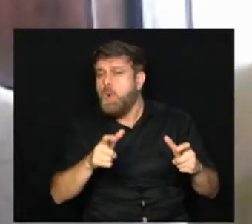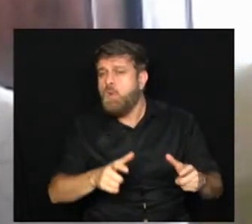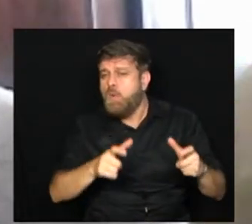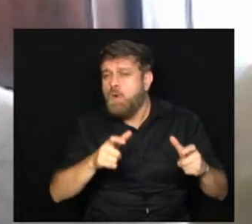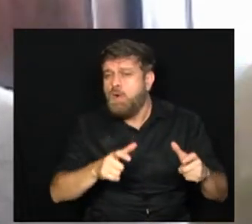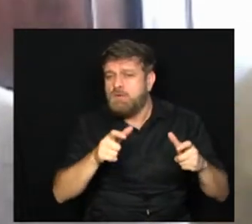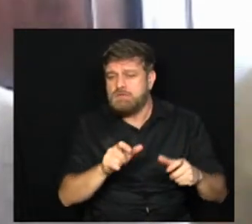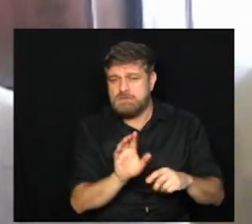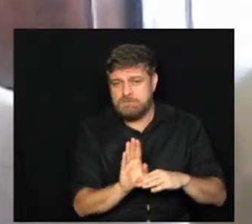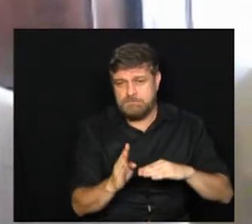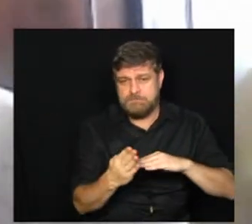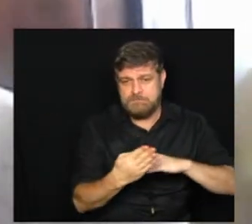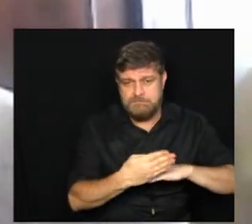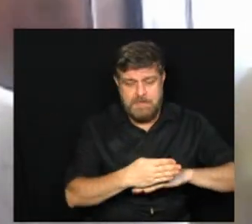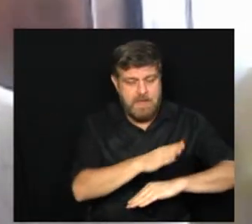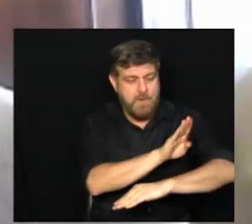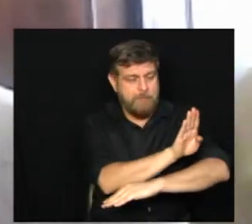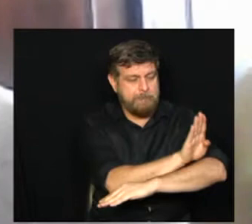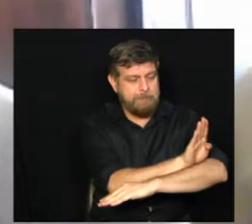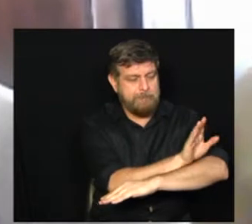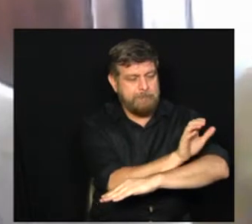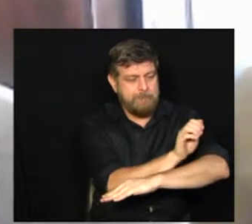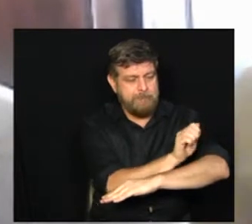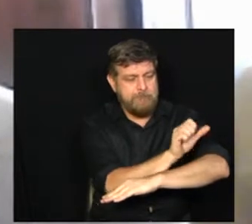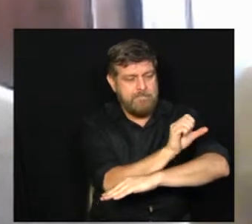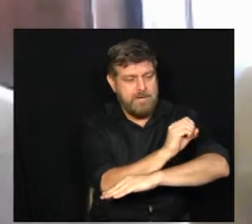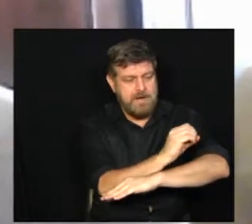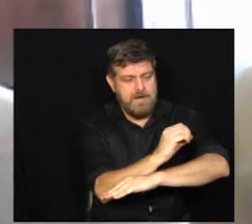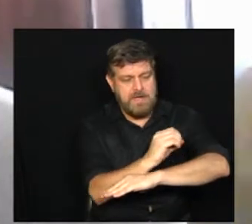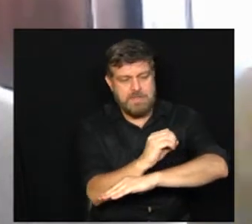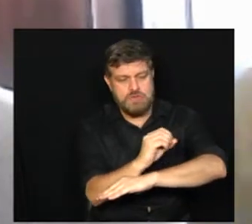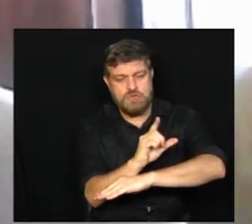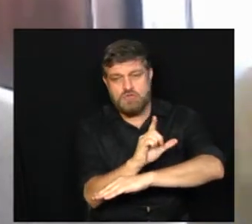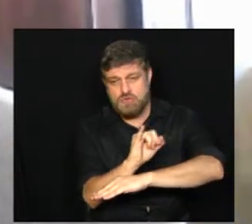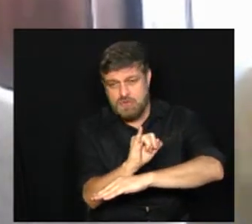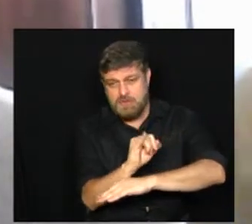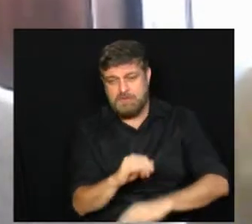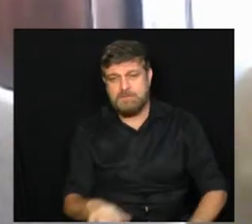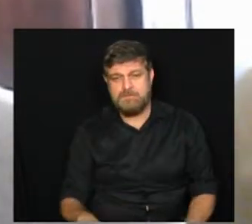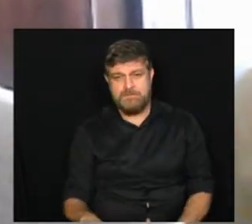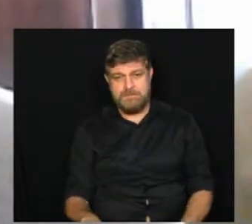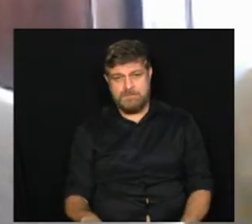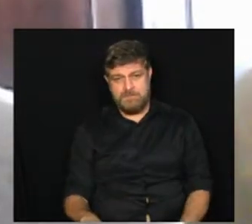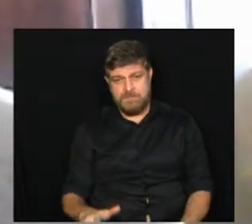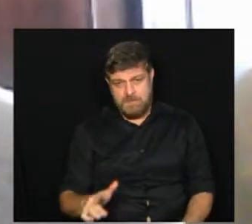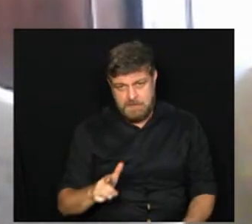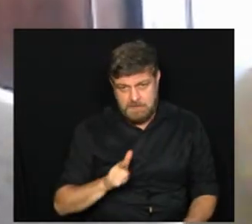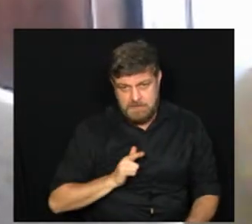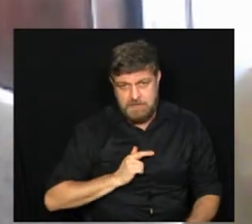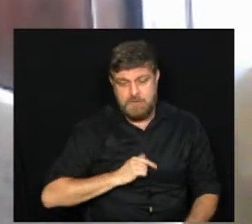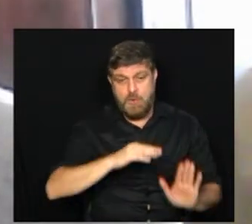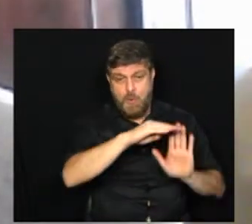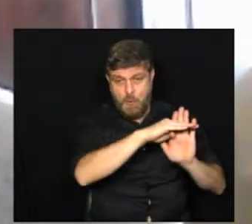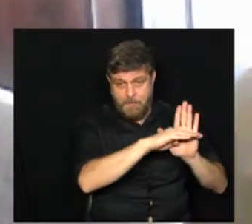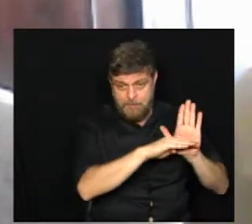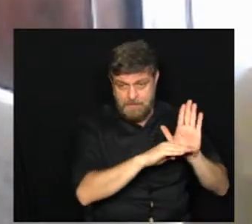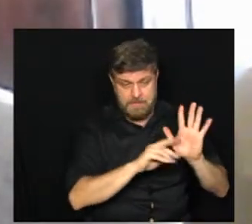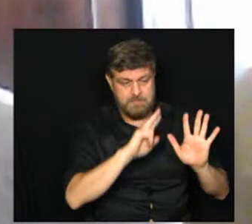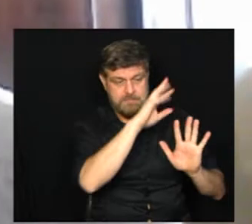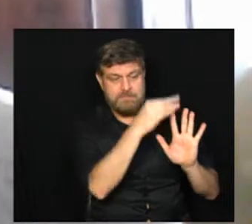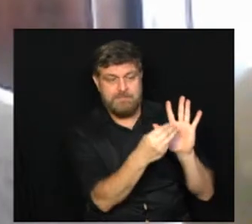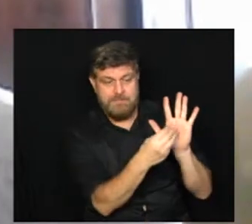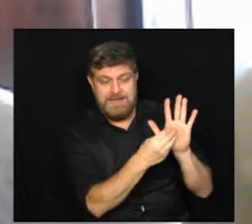na região do Itajaí Bassoli. Tudo a partir do Plano do Verde,